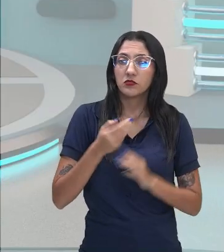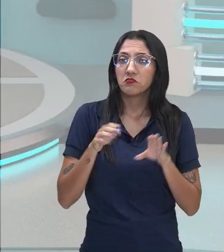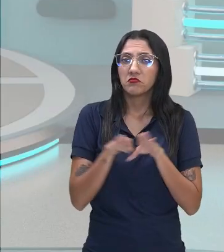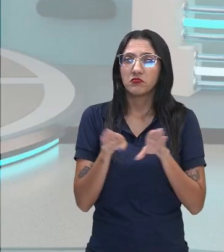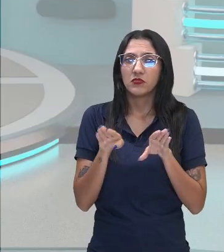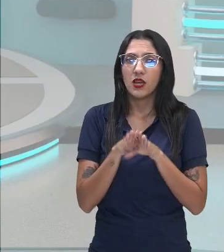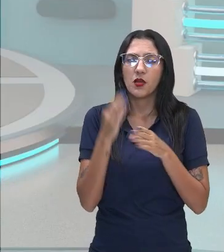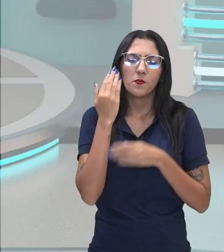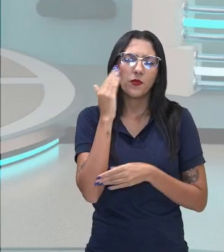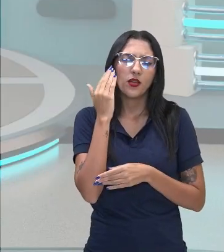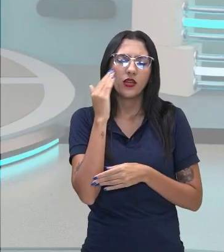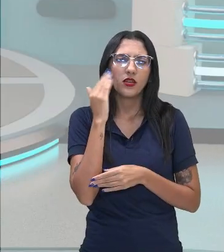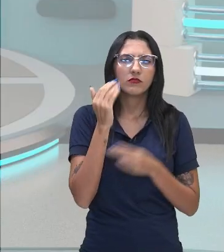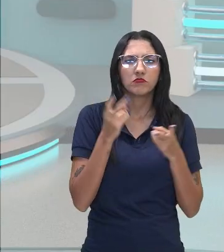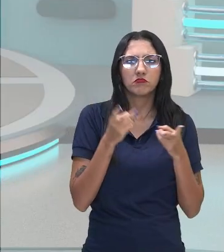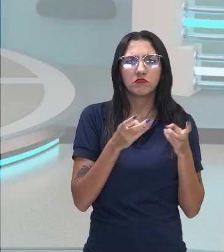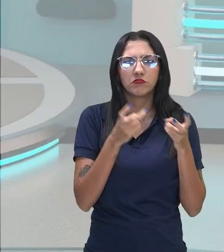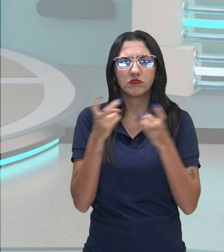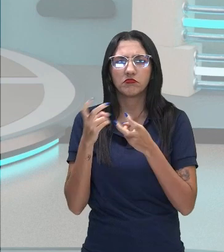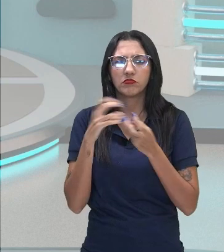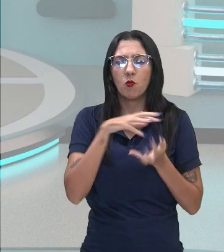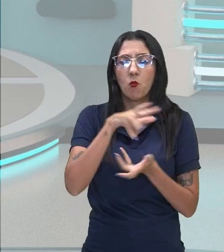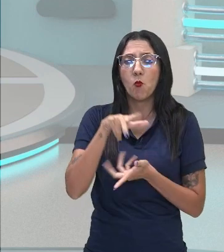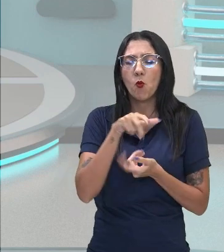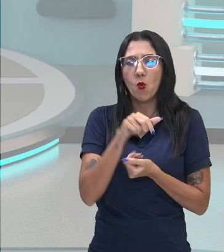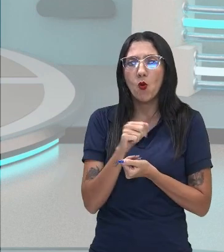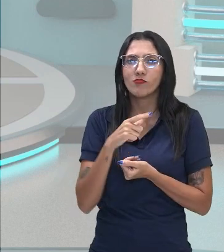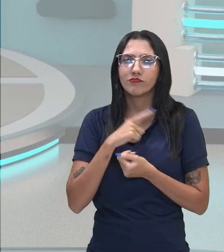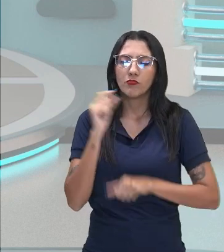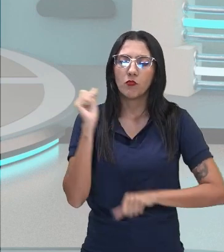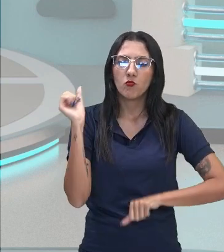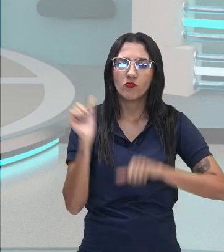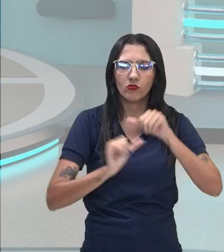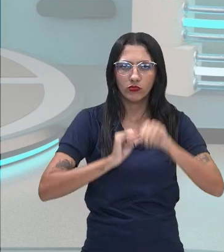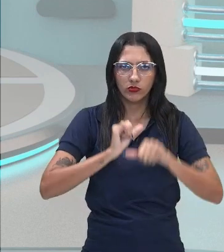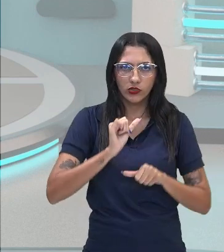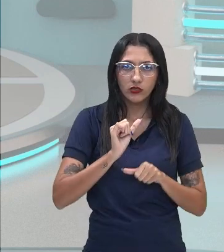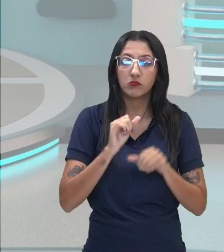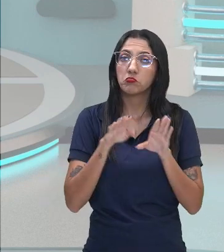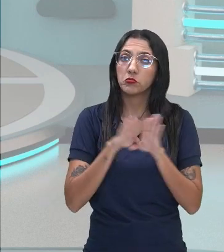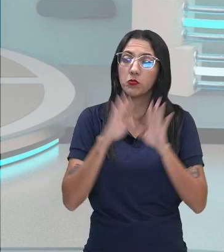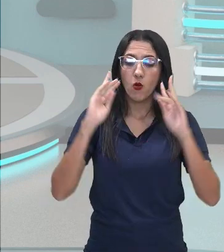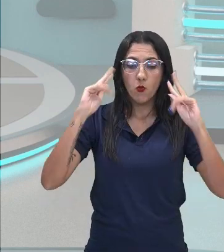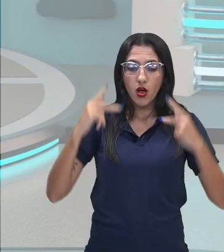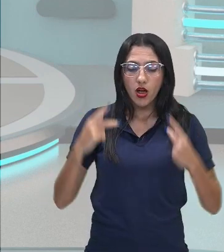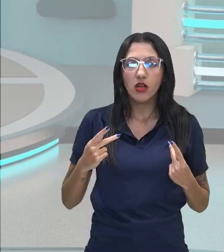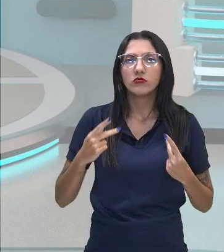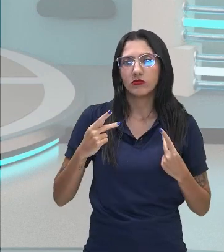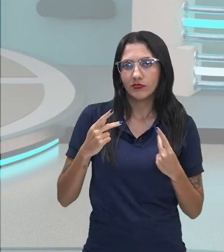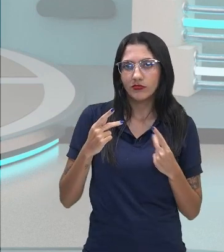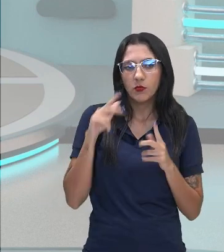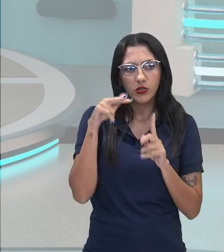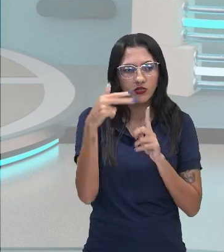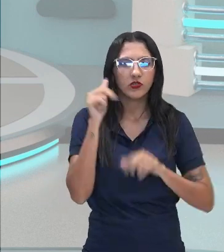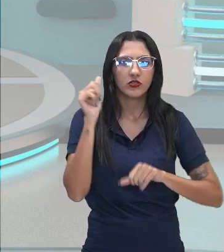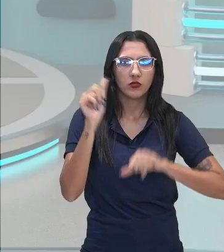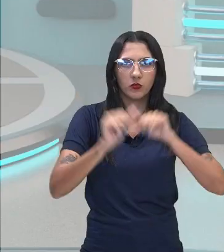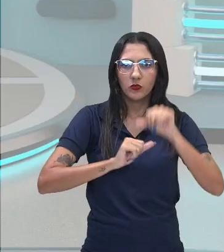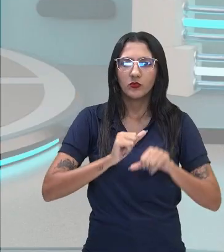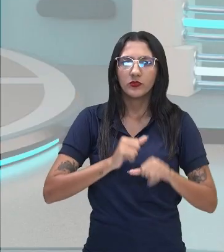mundo muda e o ser humano também muda. Também que